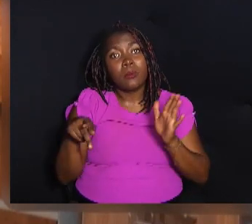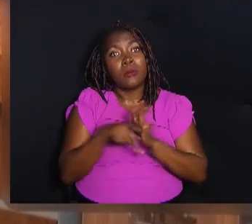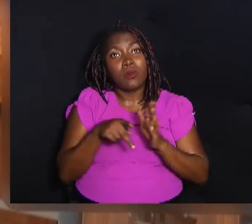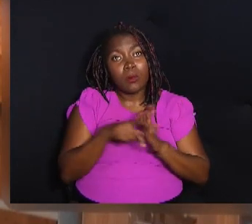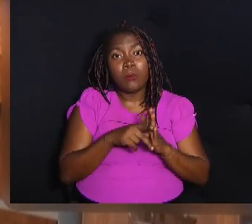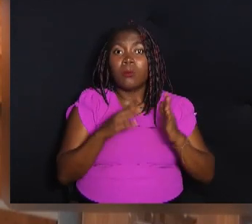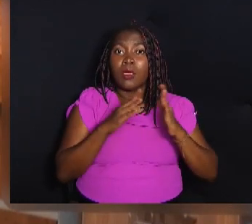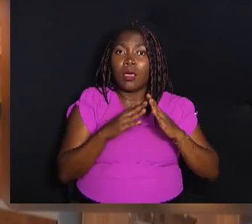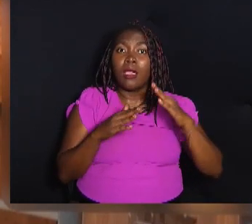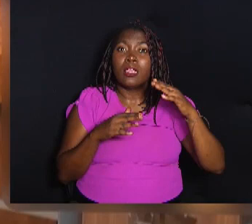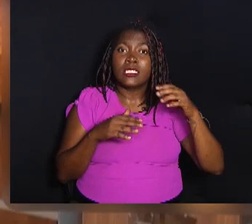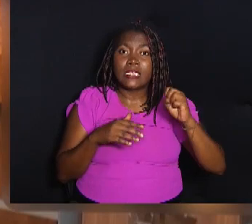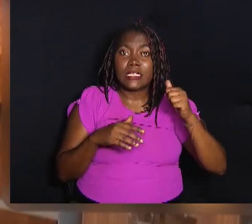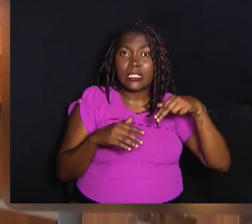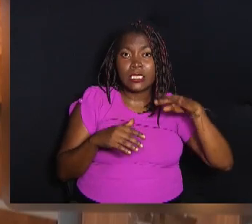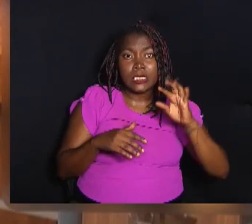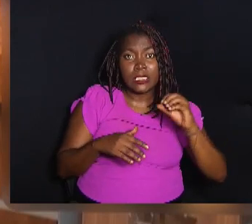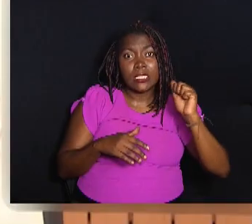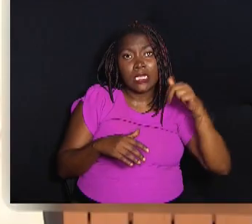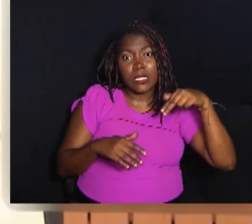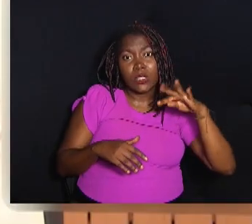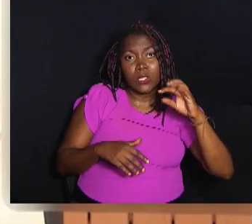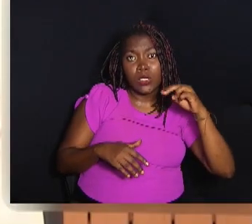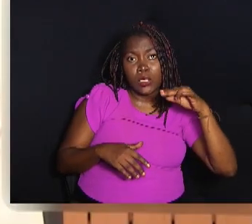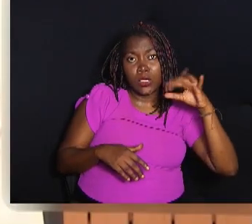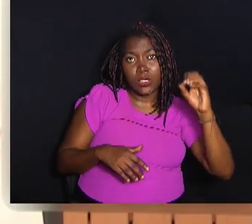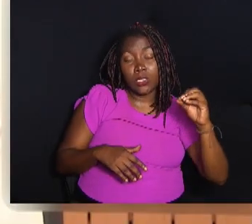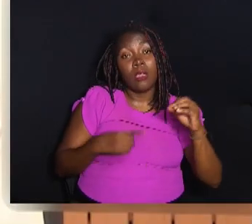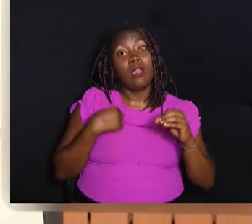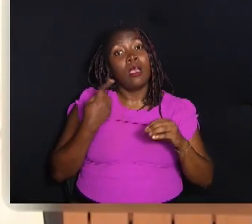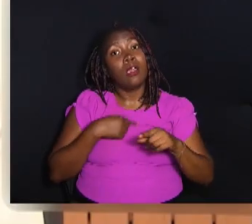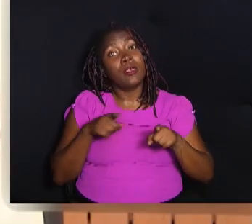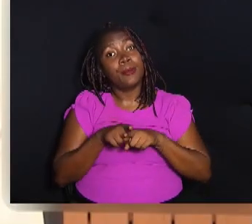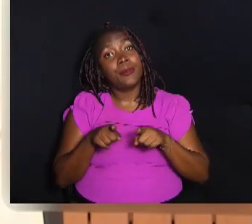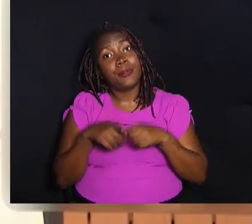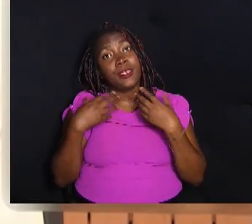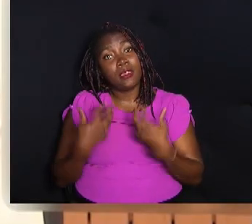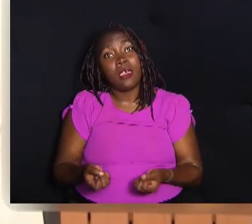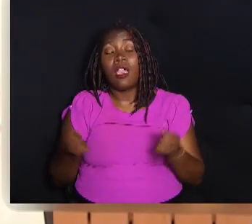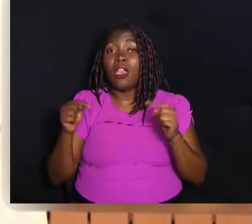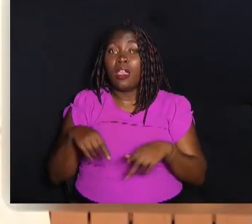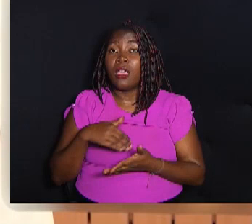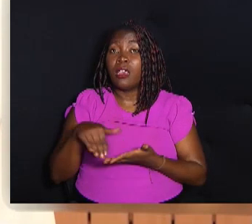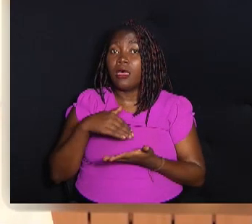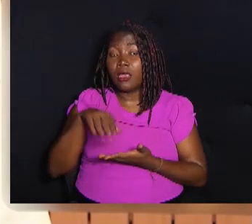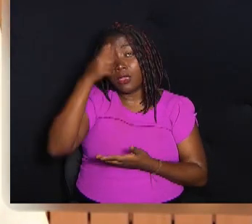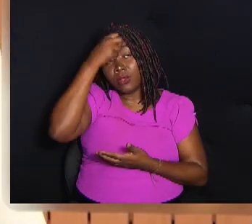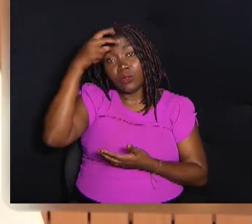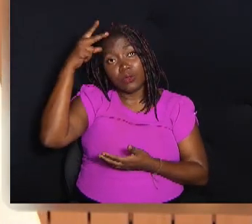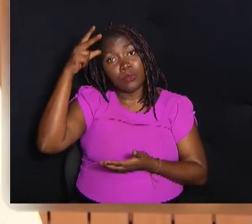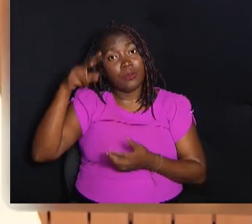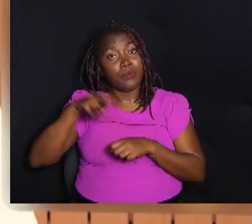ações de mitigação da contaminação na área Nós também recebemos aqui o secretário municipal do verde